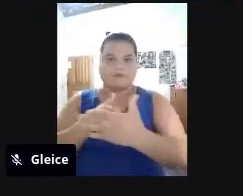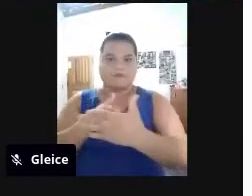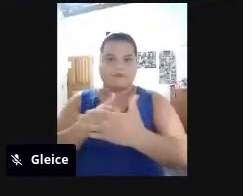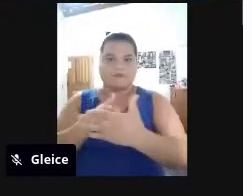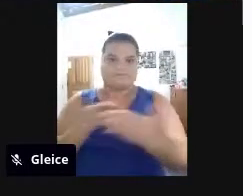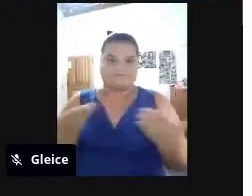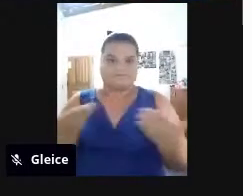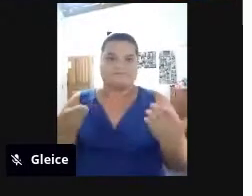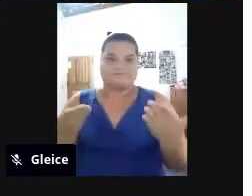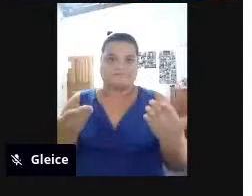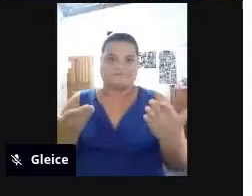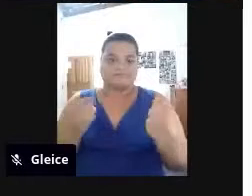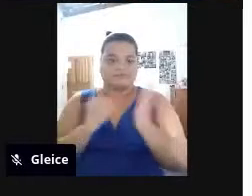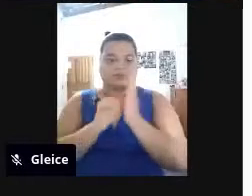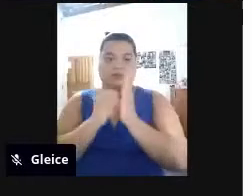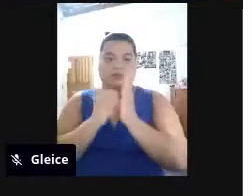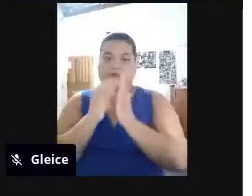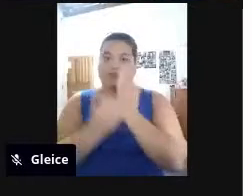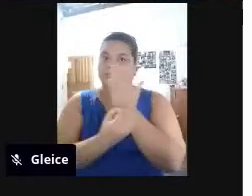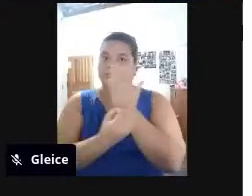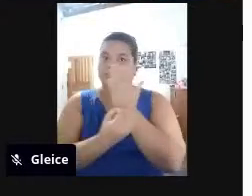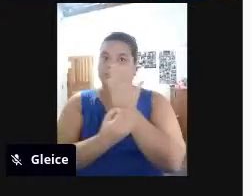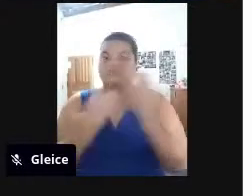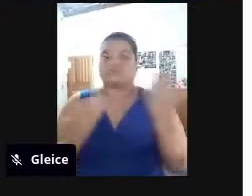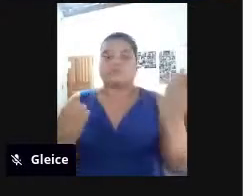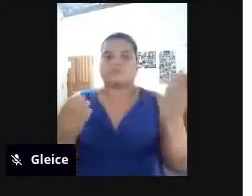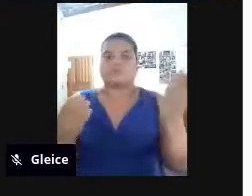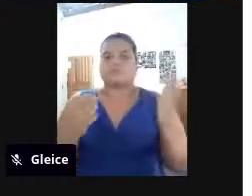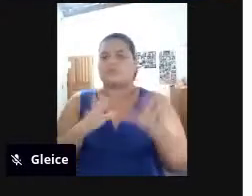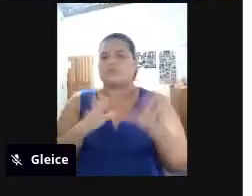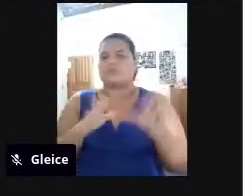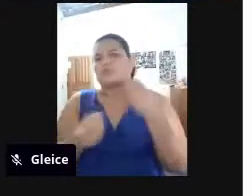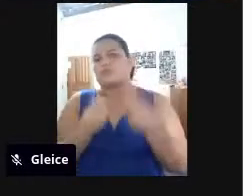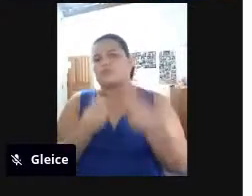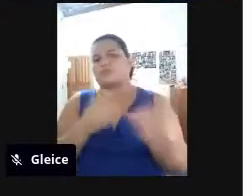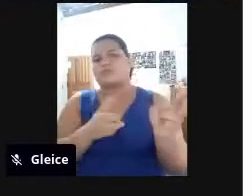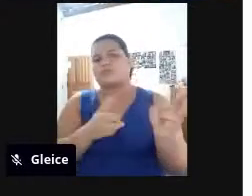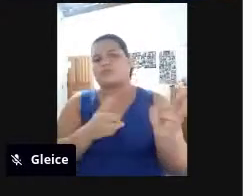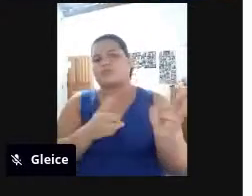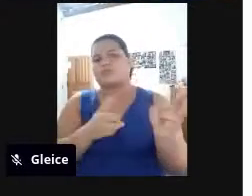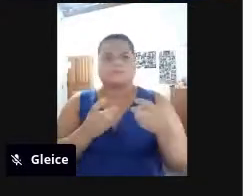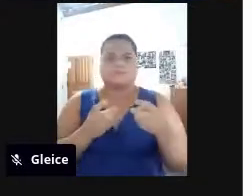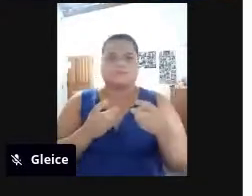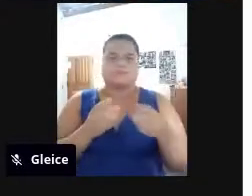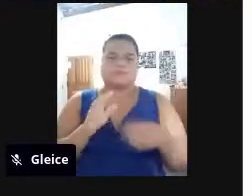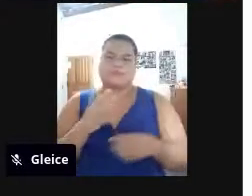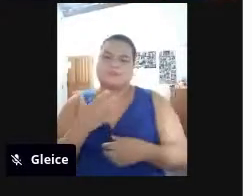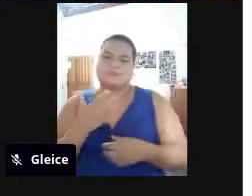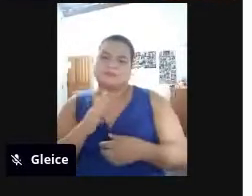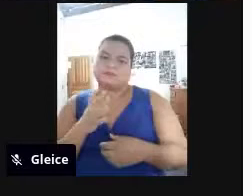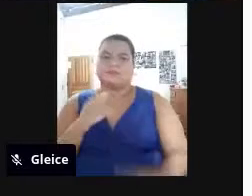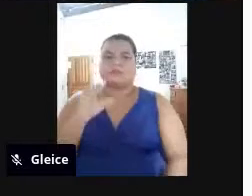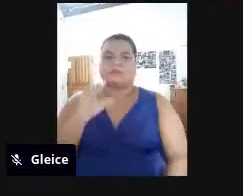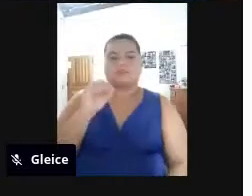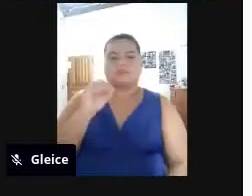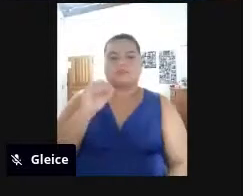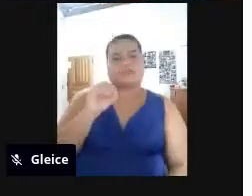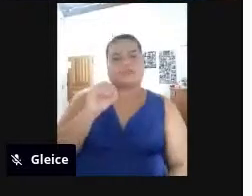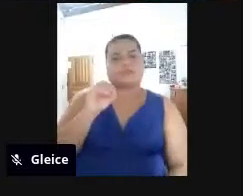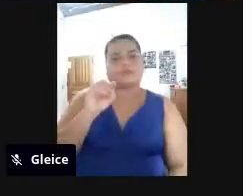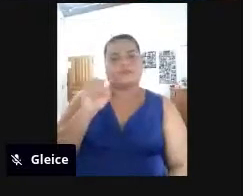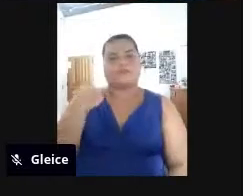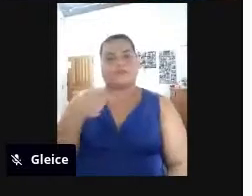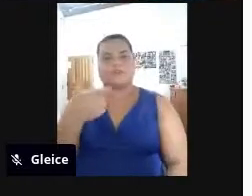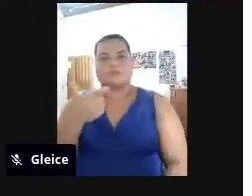por refeição. E qual que é esse limite? Em torno de 0,25 até